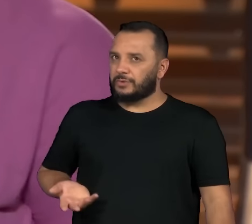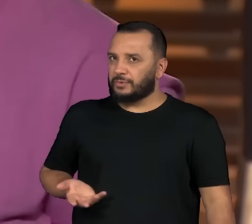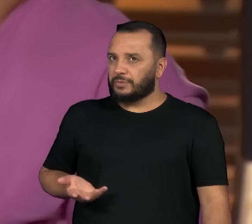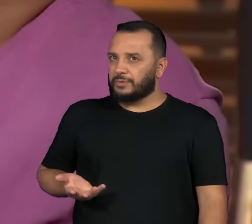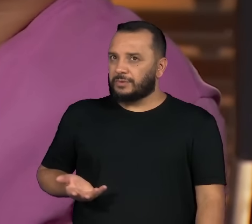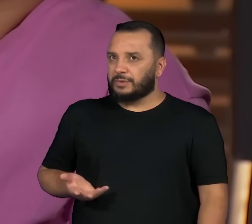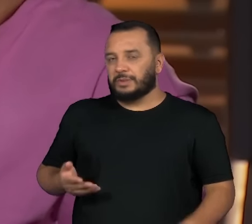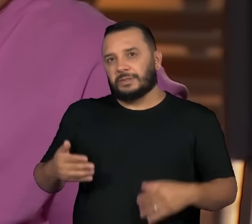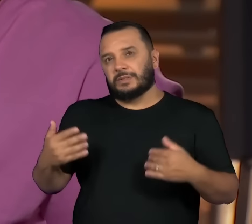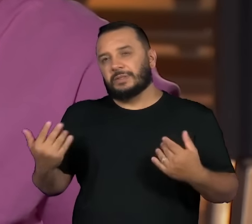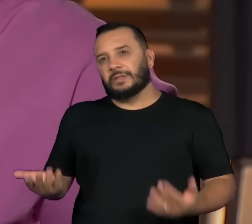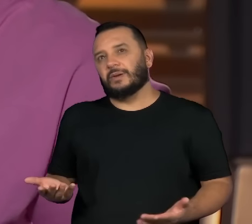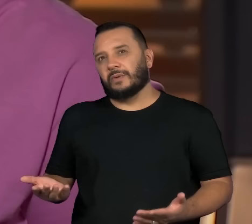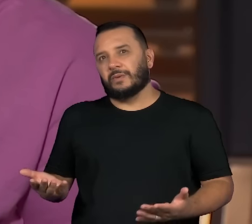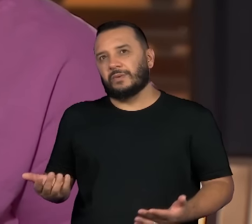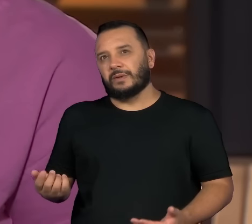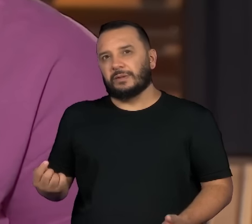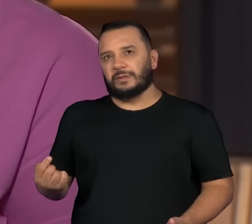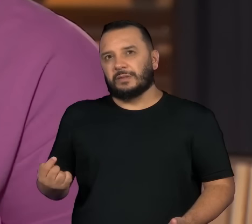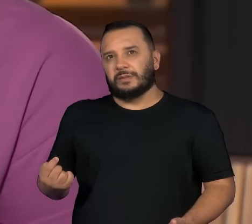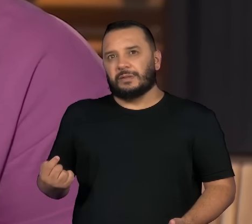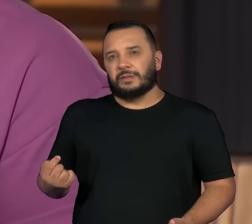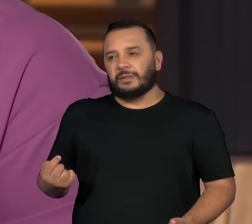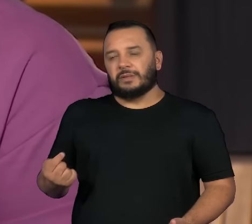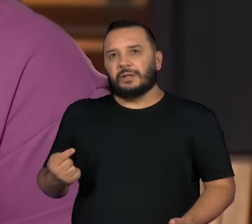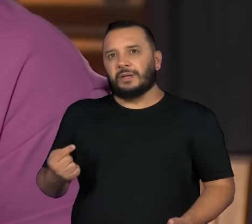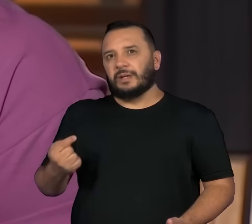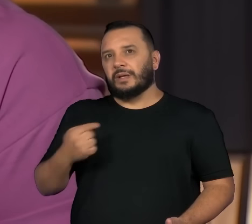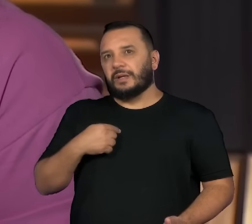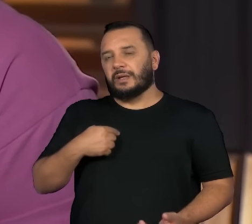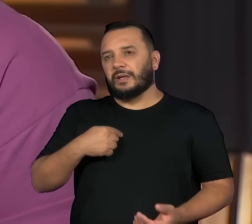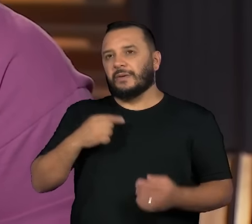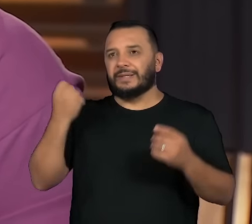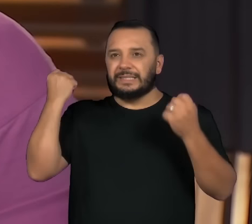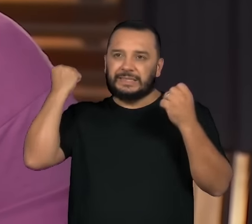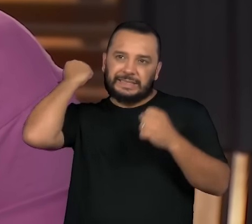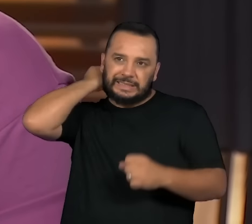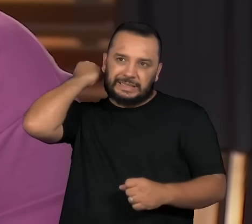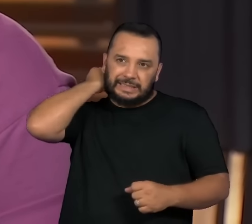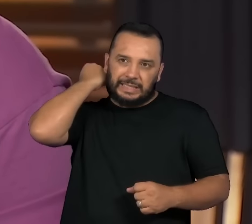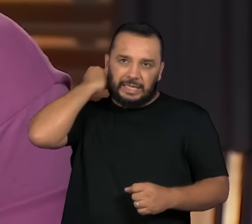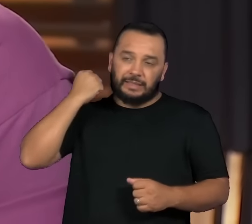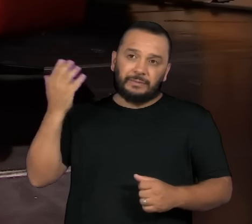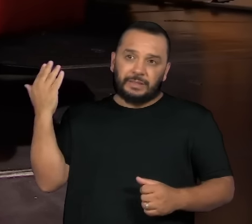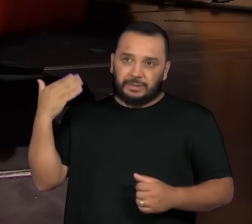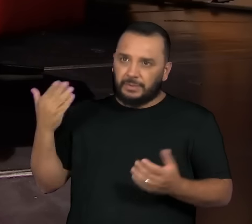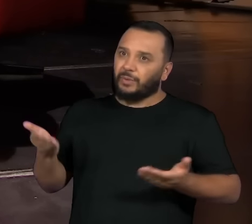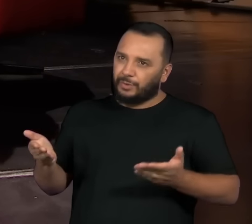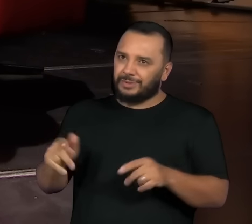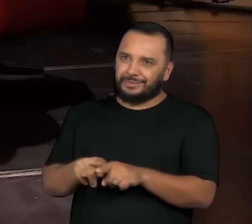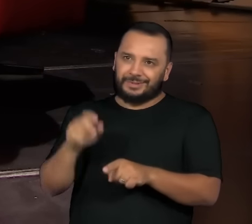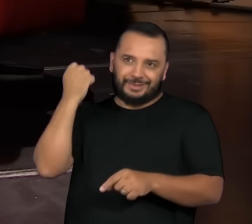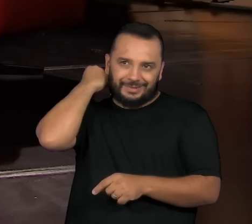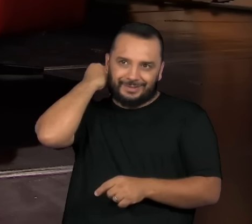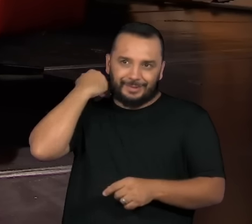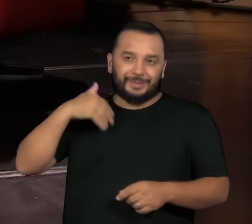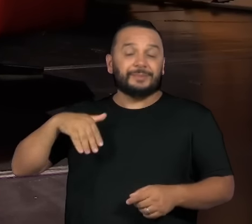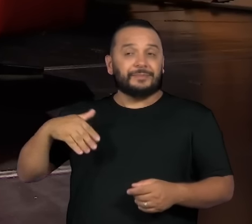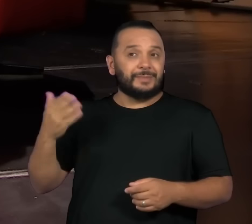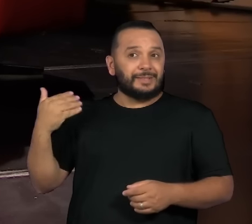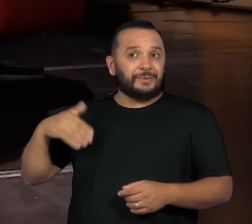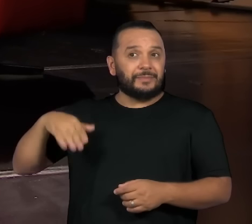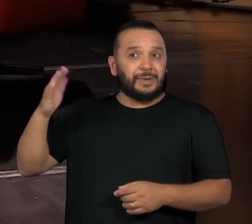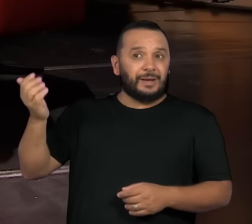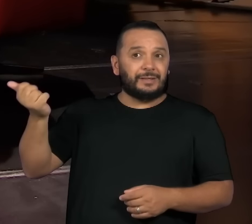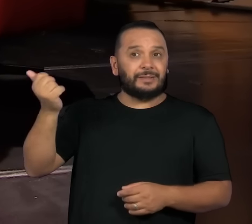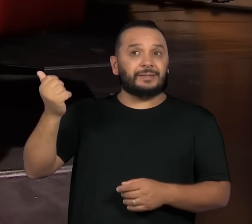Então, eu ficava assim, eu era muito estressada. Não que eu não seja estressada hoje em dia, mas eu era mais estressada por